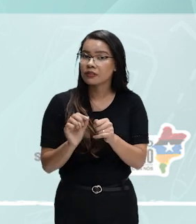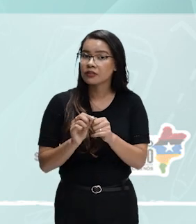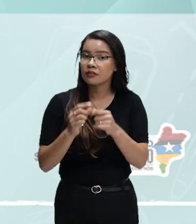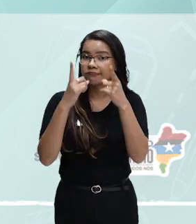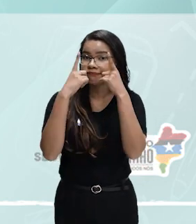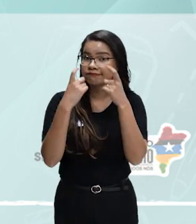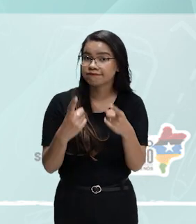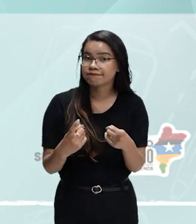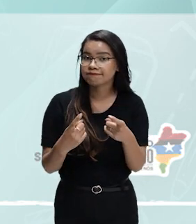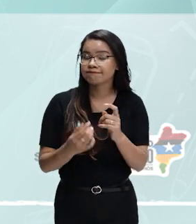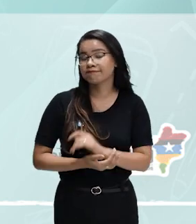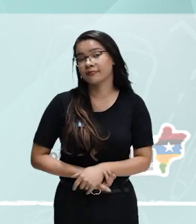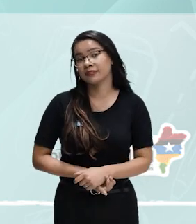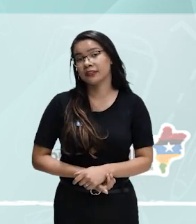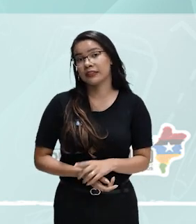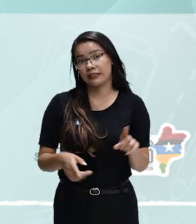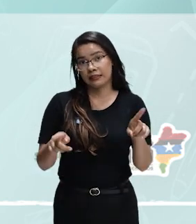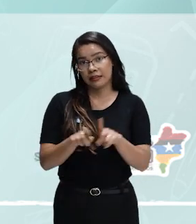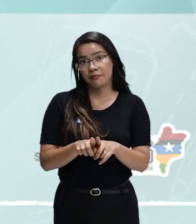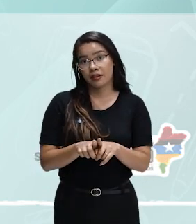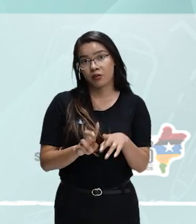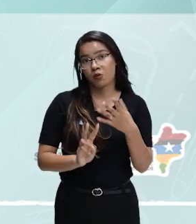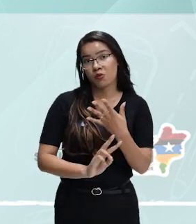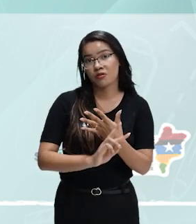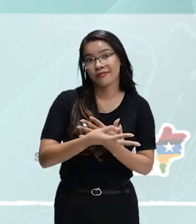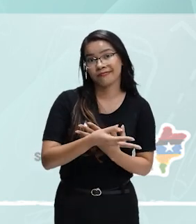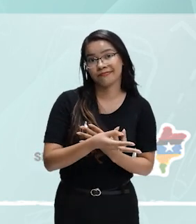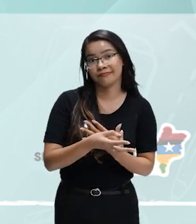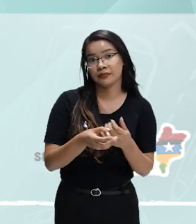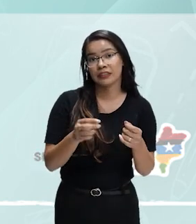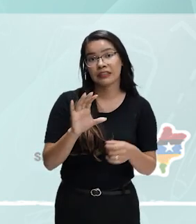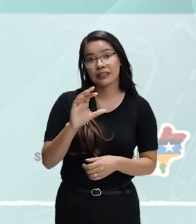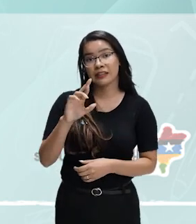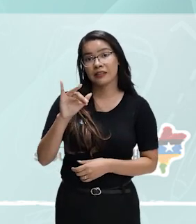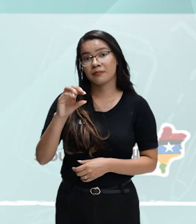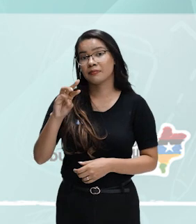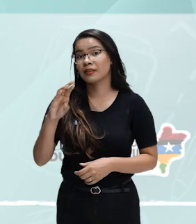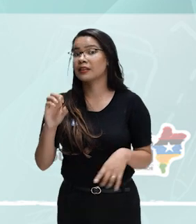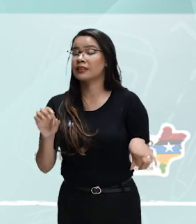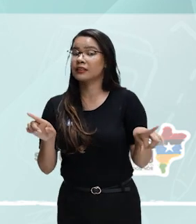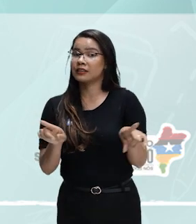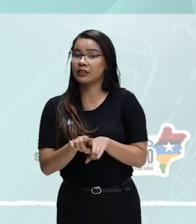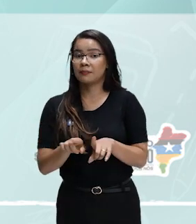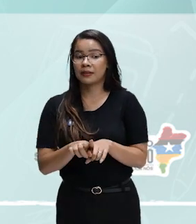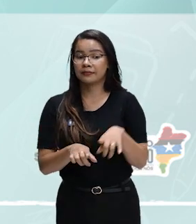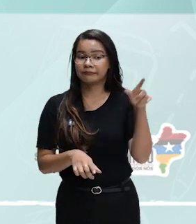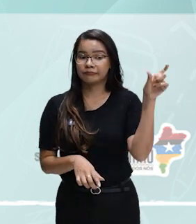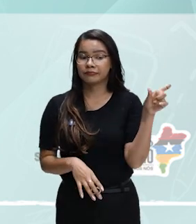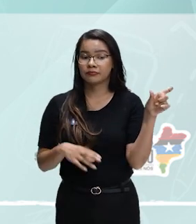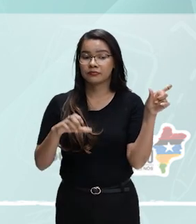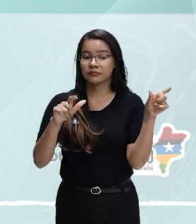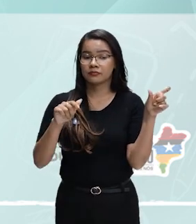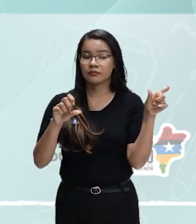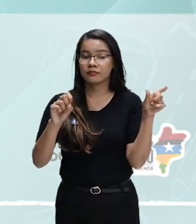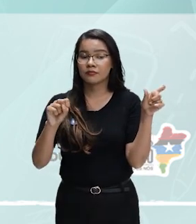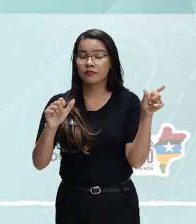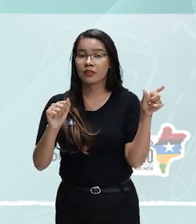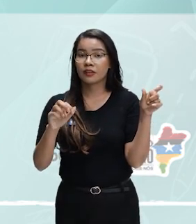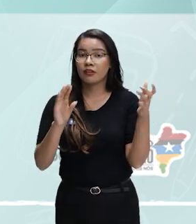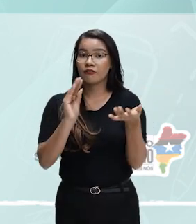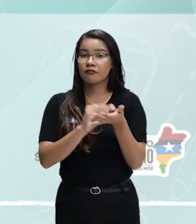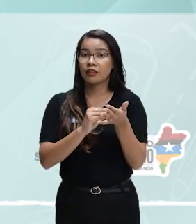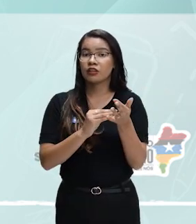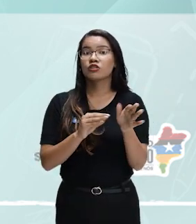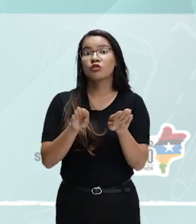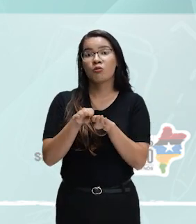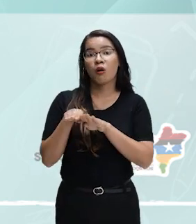de violência e, consequentemente, cometerem crimes. E a questão das classes, da desigualdade